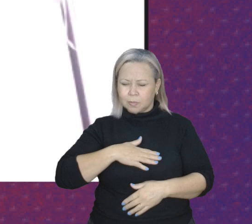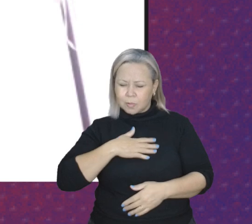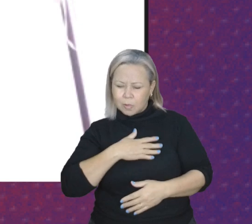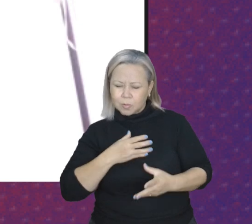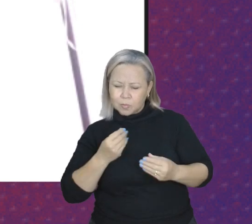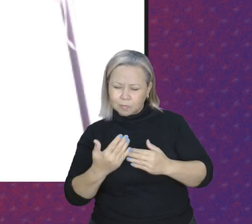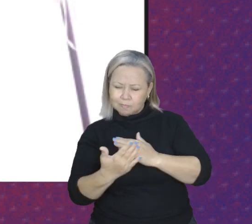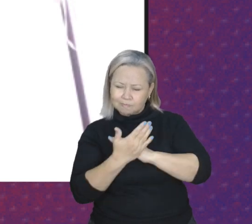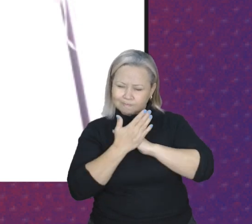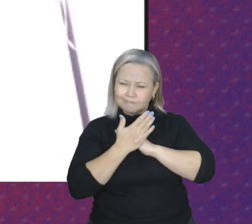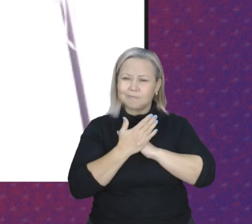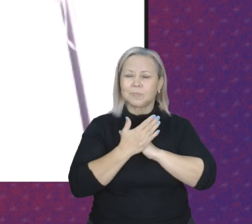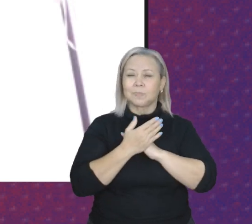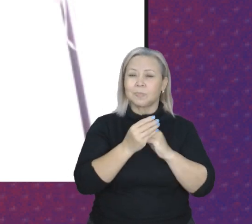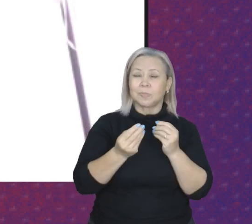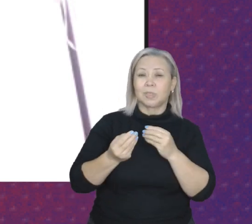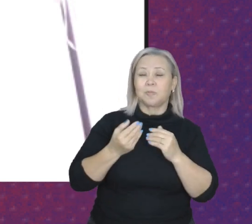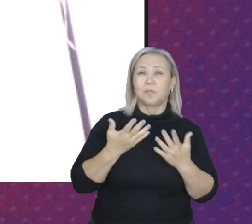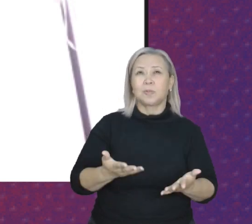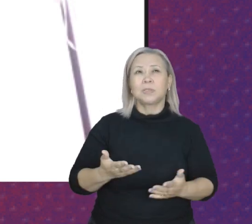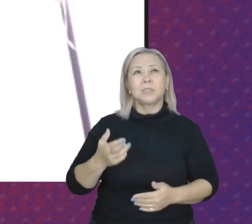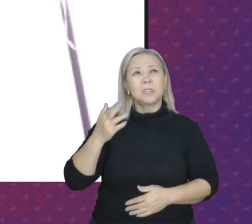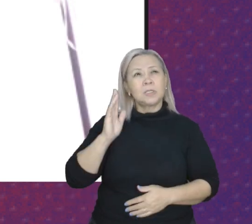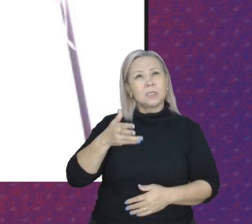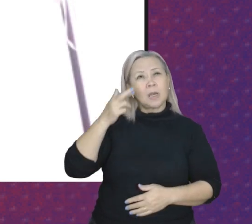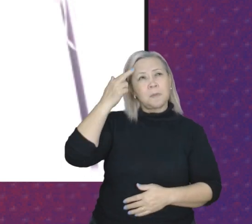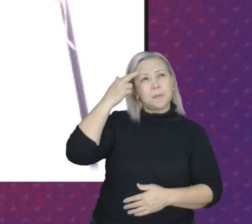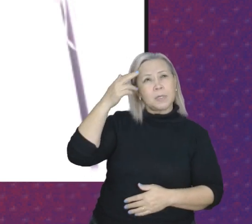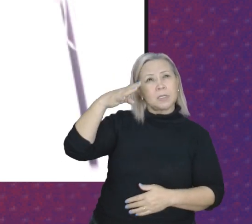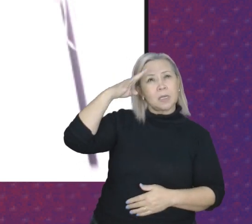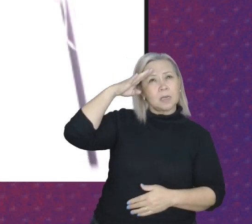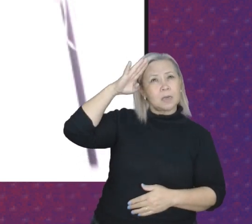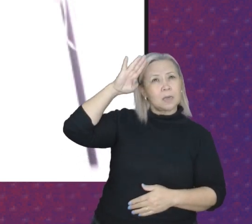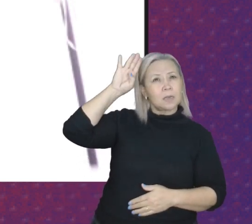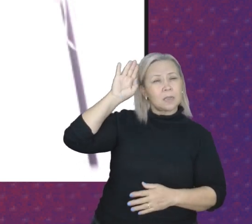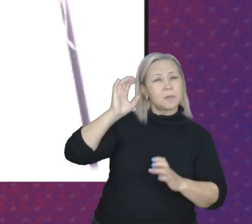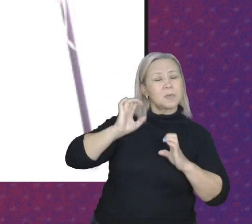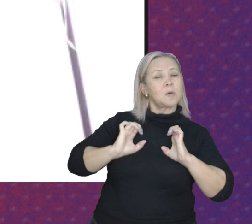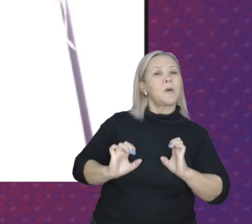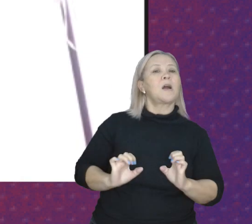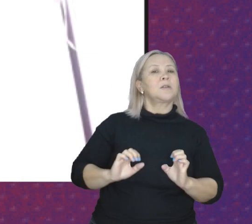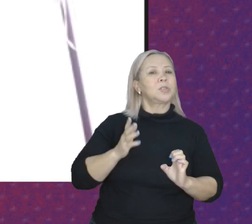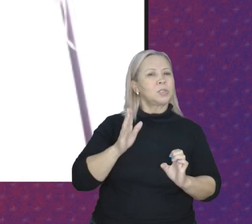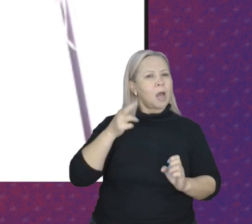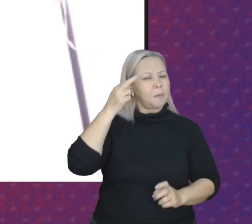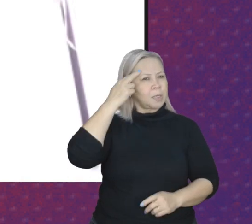muito, até porque já pensei academicamente sobre a ética,